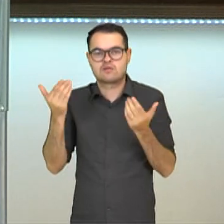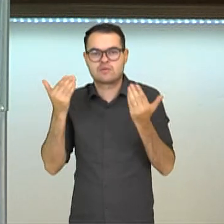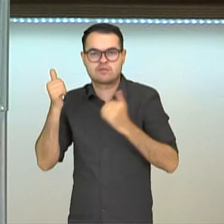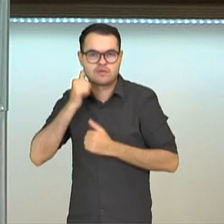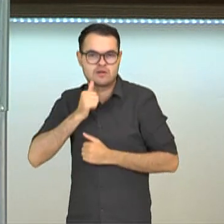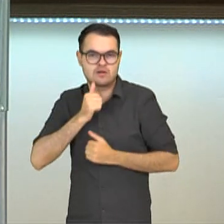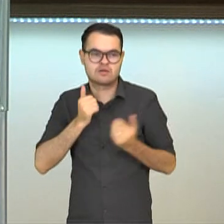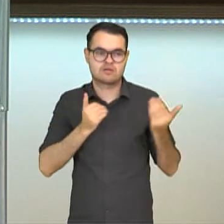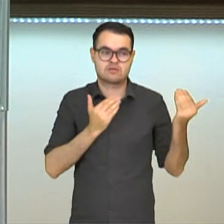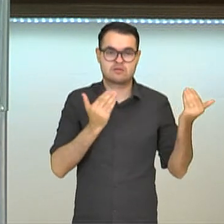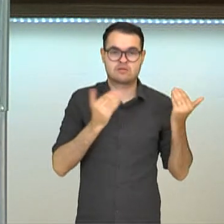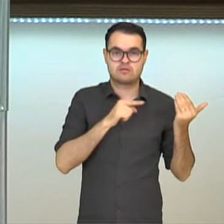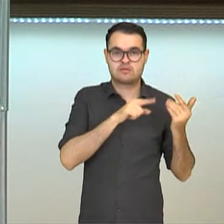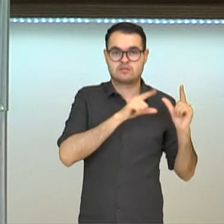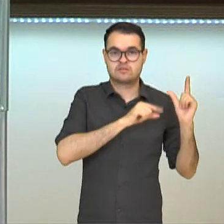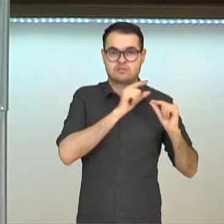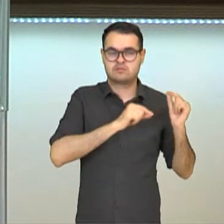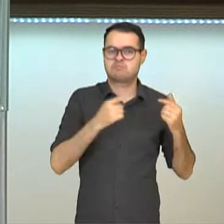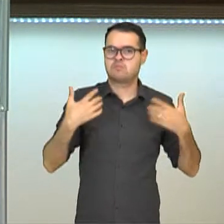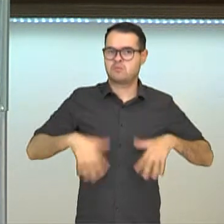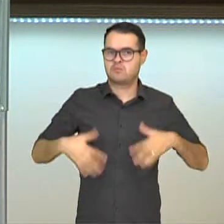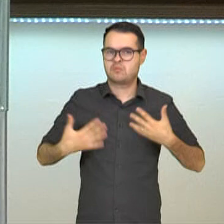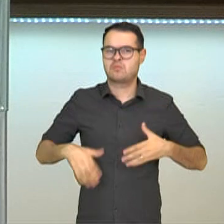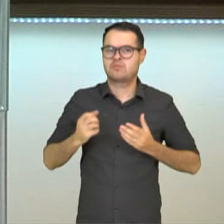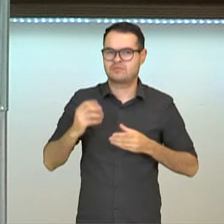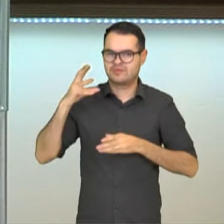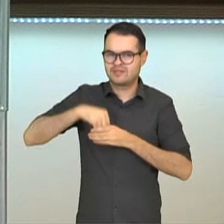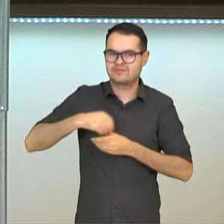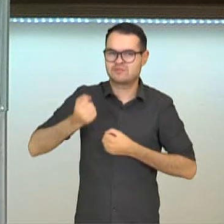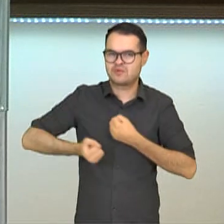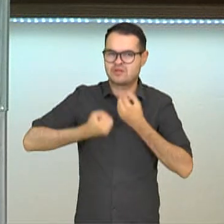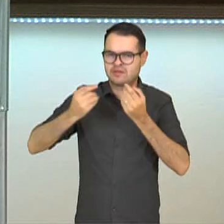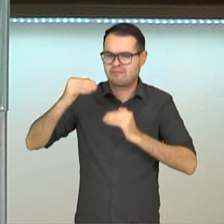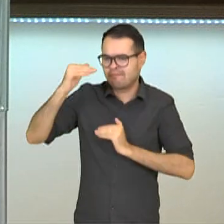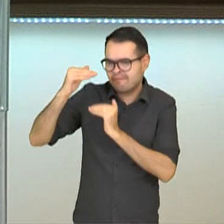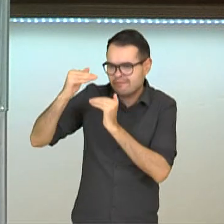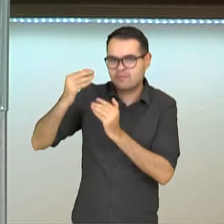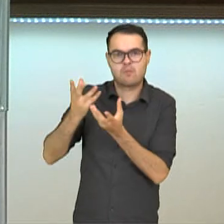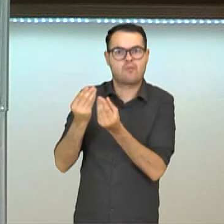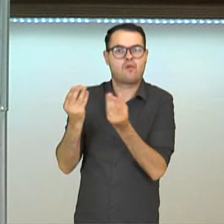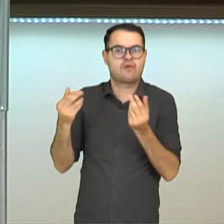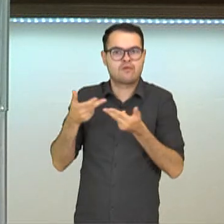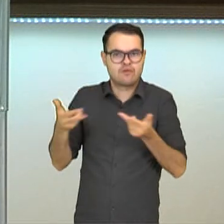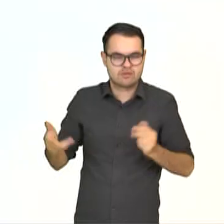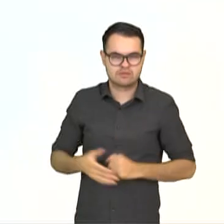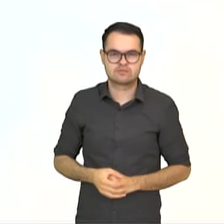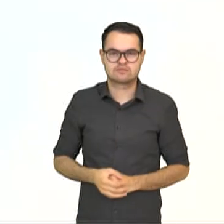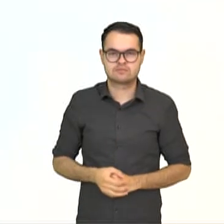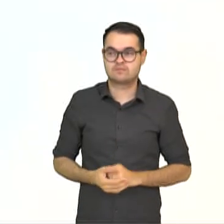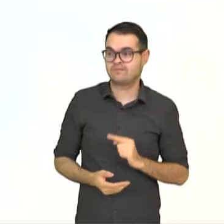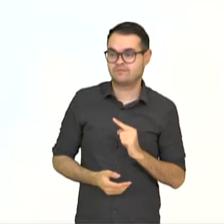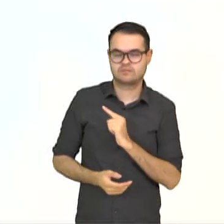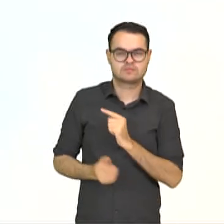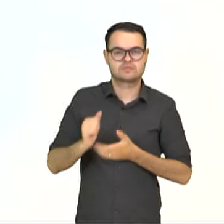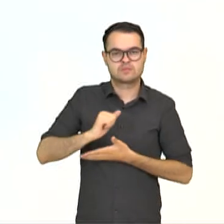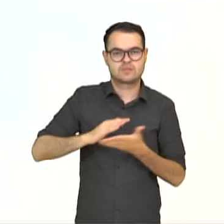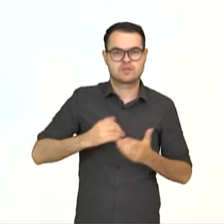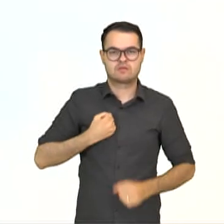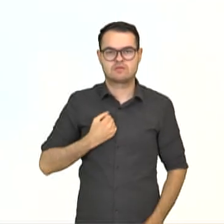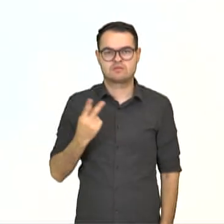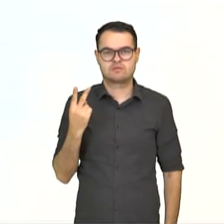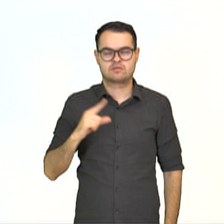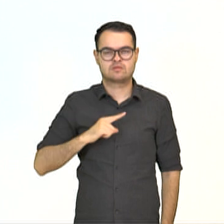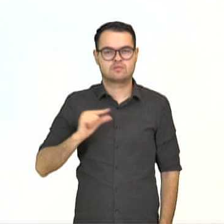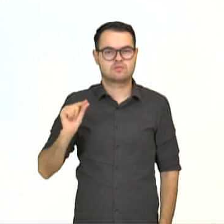mulher e a estrela. Viram quanta coisa num poema tão pequeno? Neste caso aqui, na atividade de número 2,